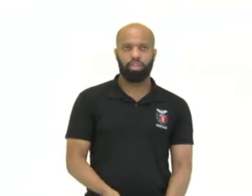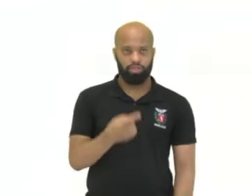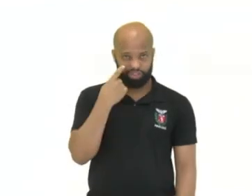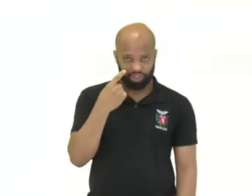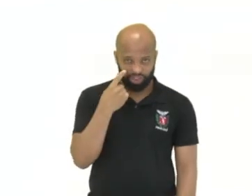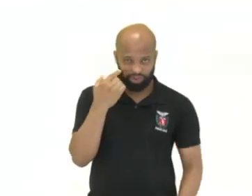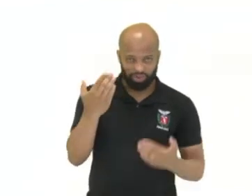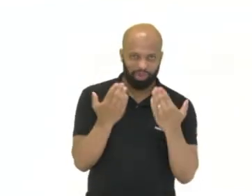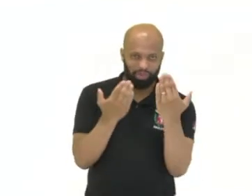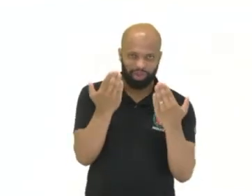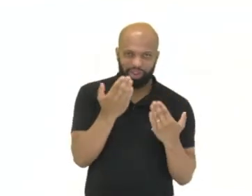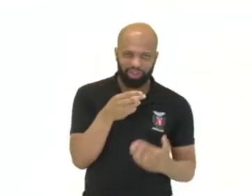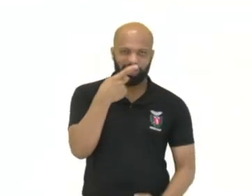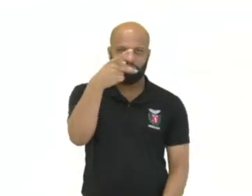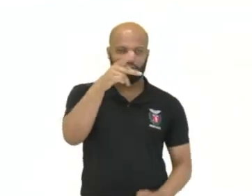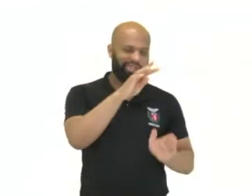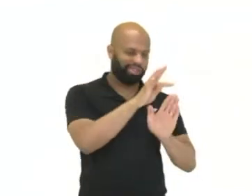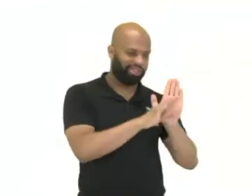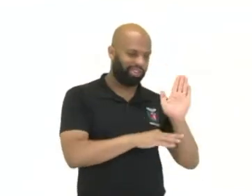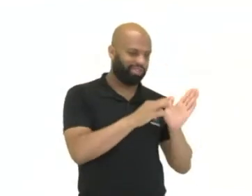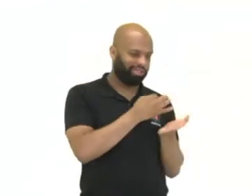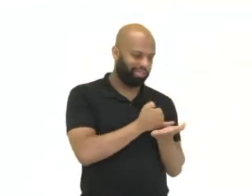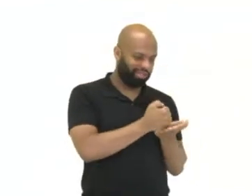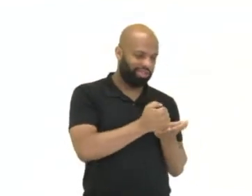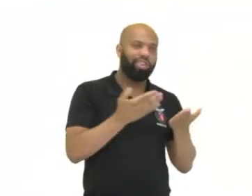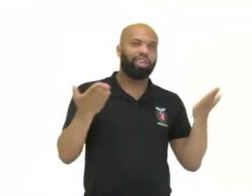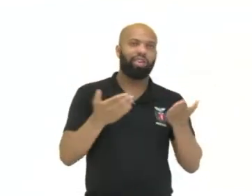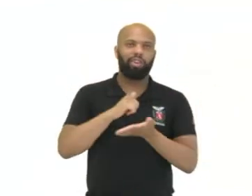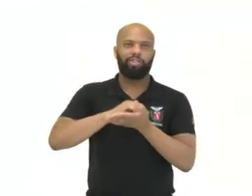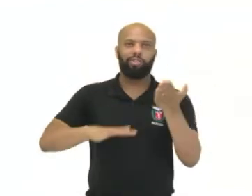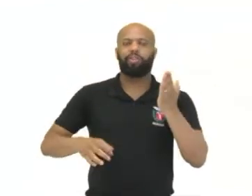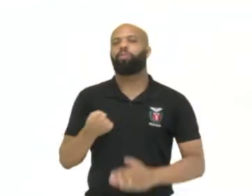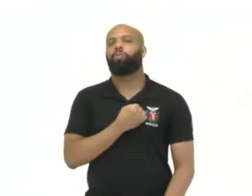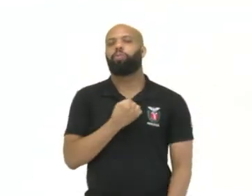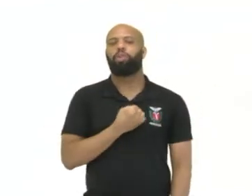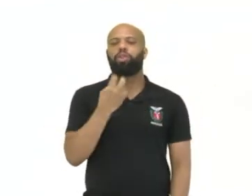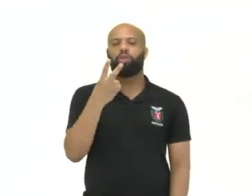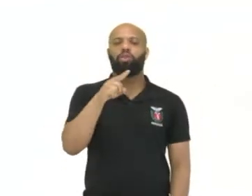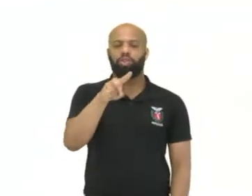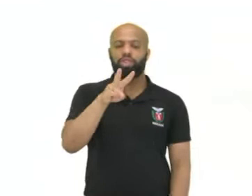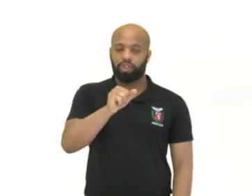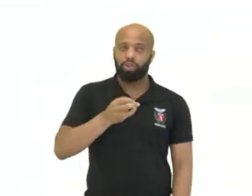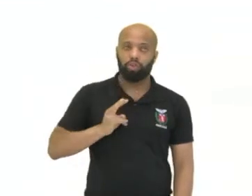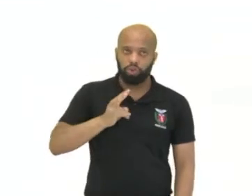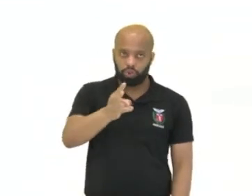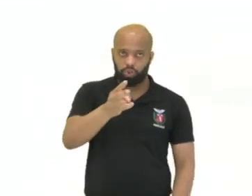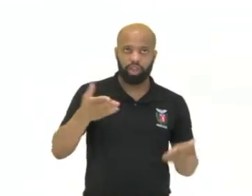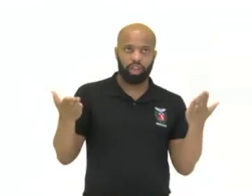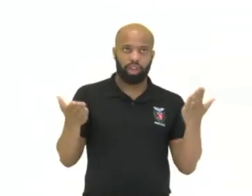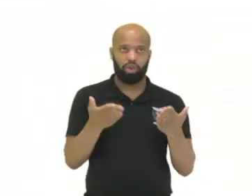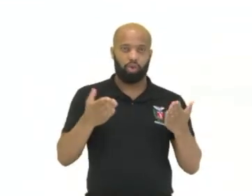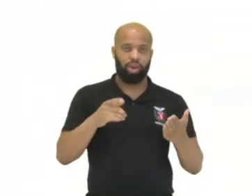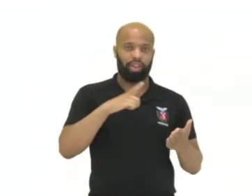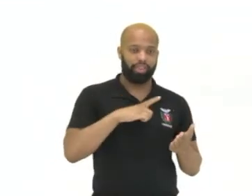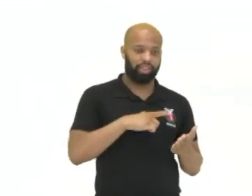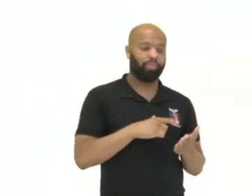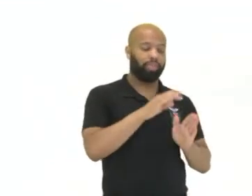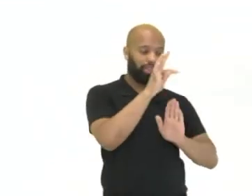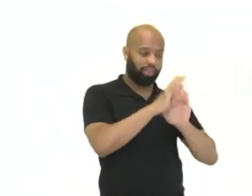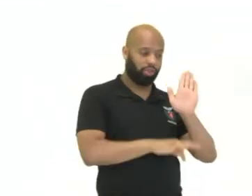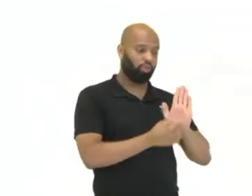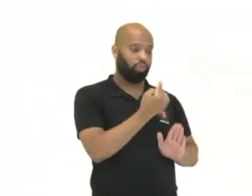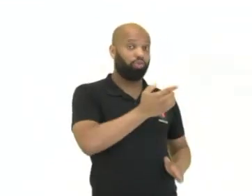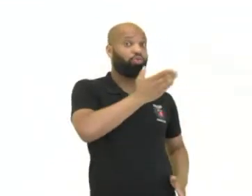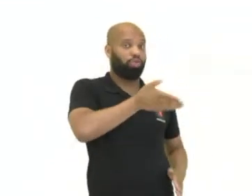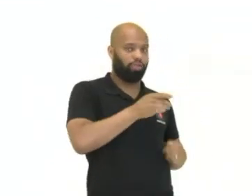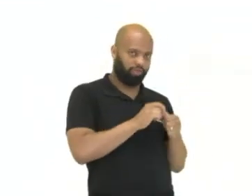como pode ser uma introdução. Na atividade 2, vamos dar continuidade a partir do recorte do texto 1.